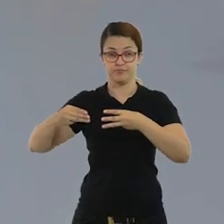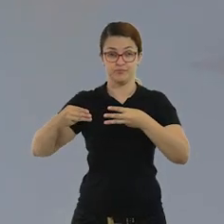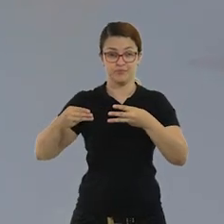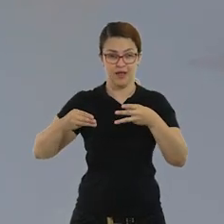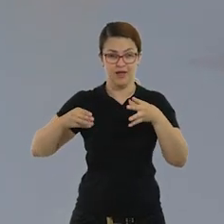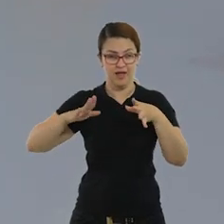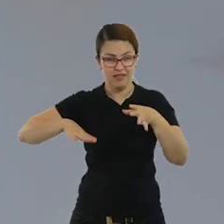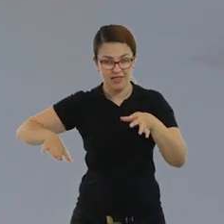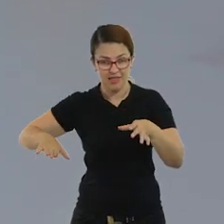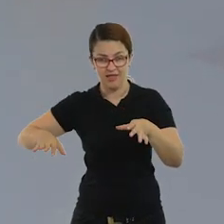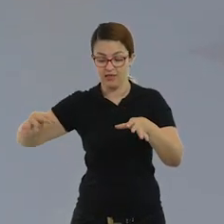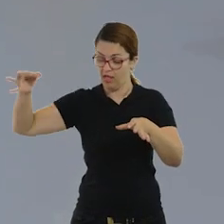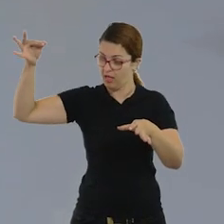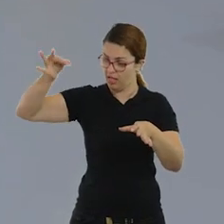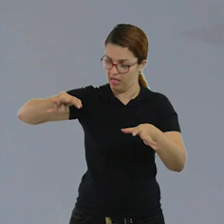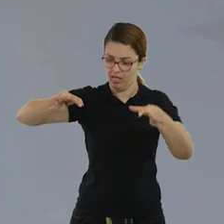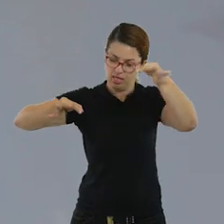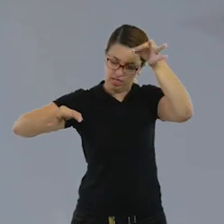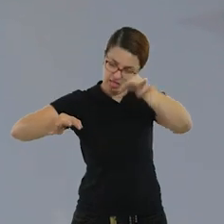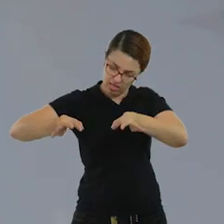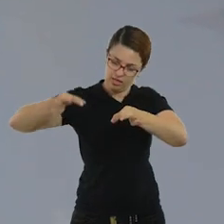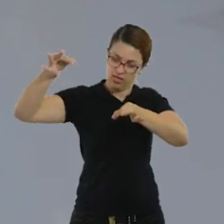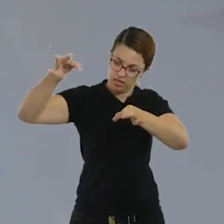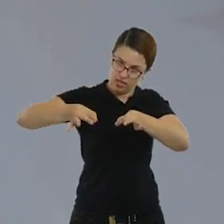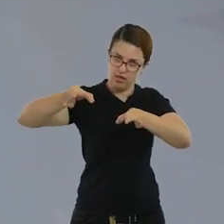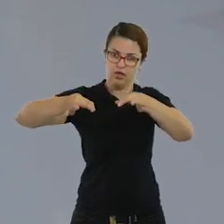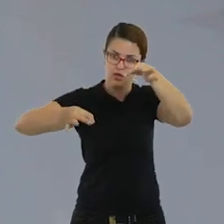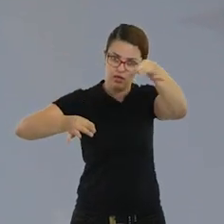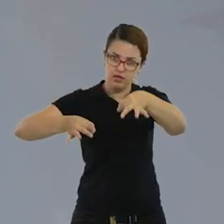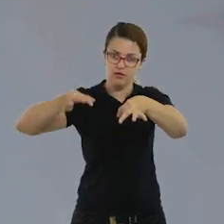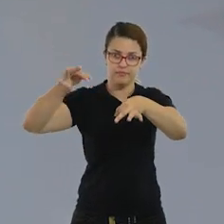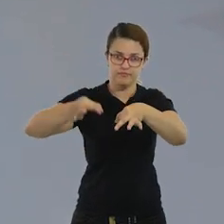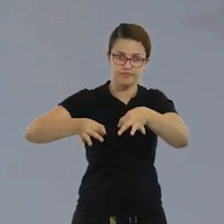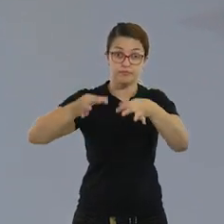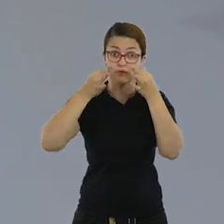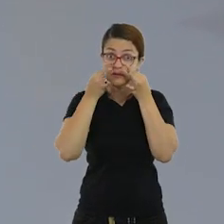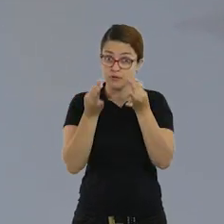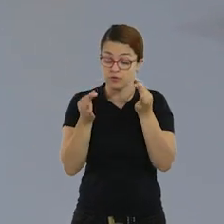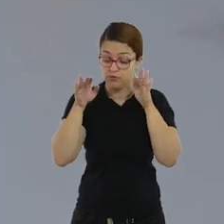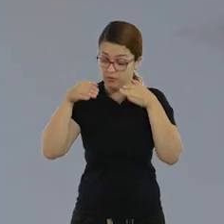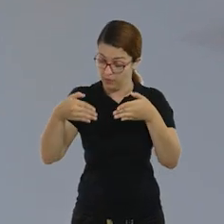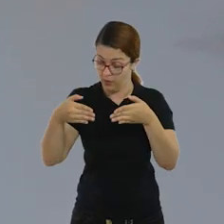nos buraquinhos, estimula a coordenação motora fina dele, a atenção.